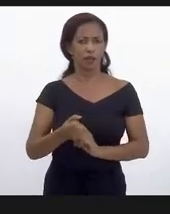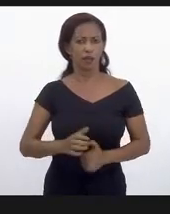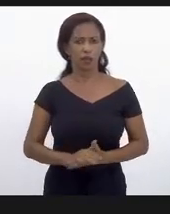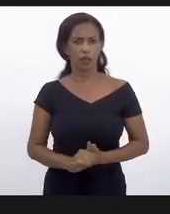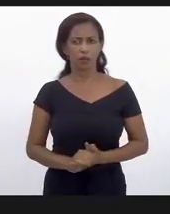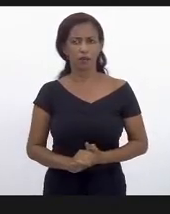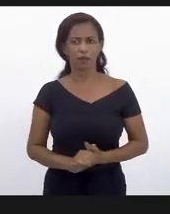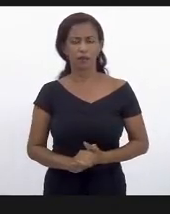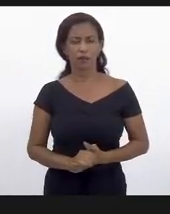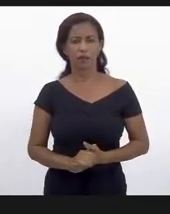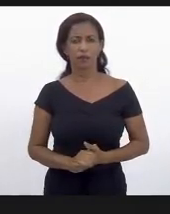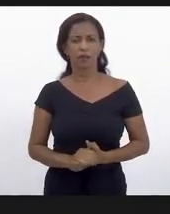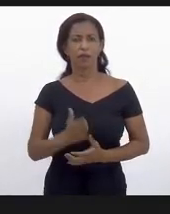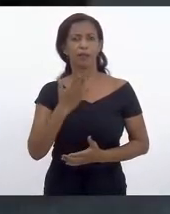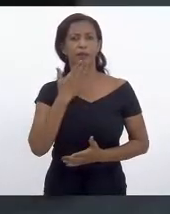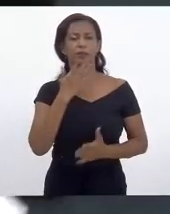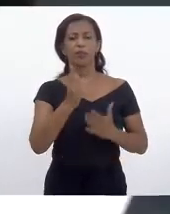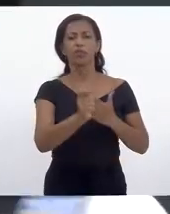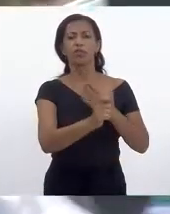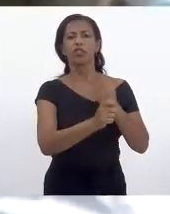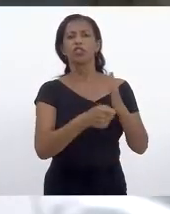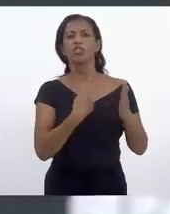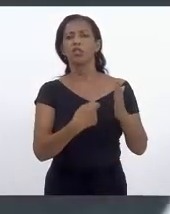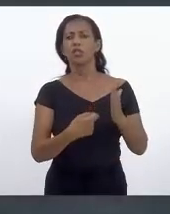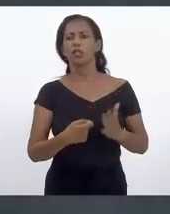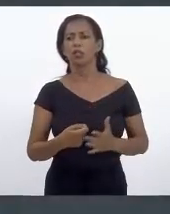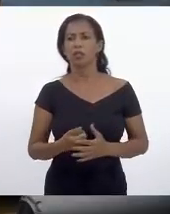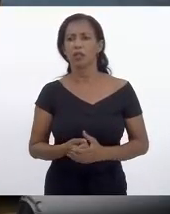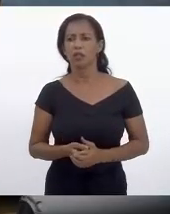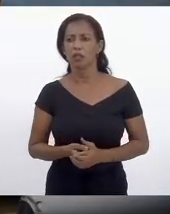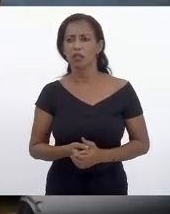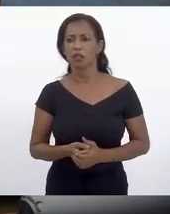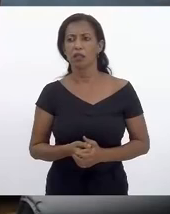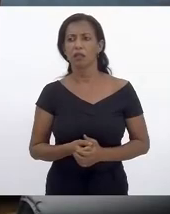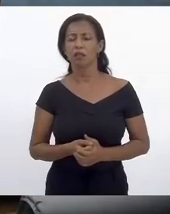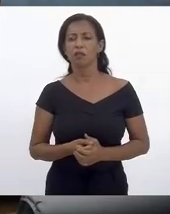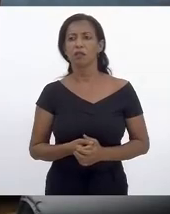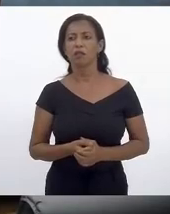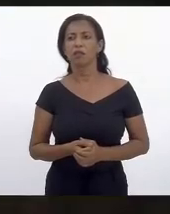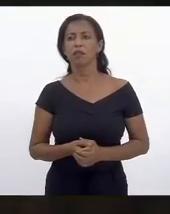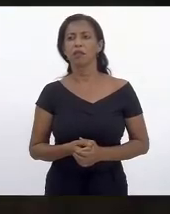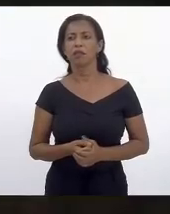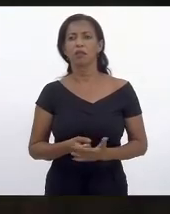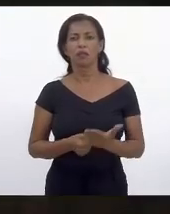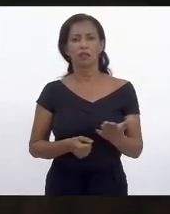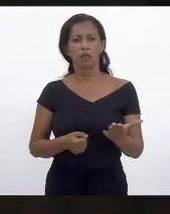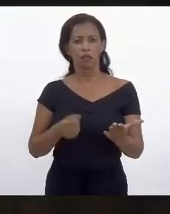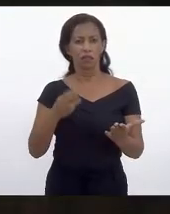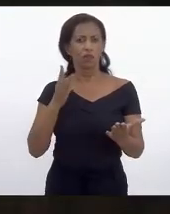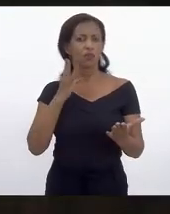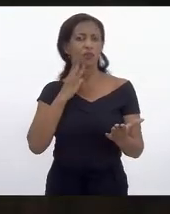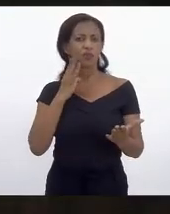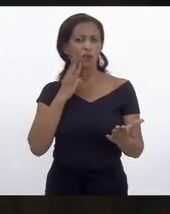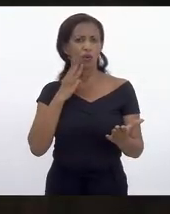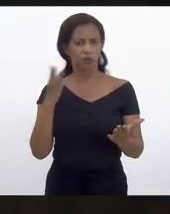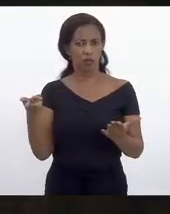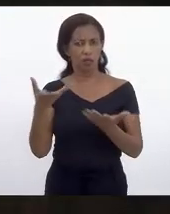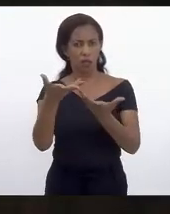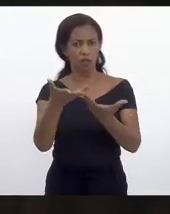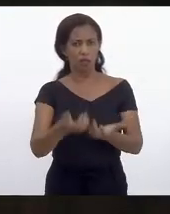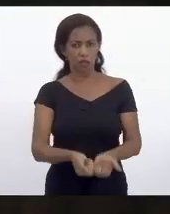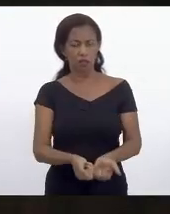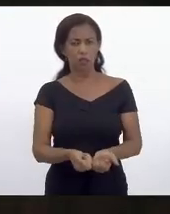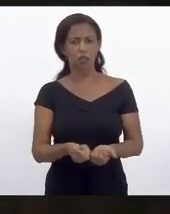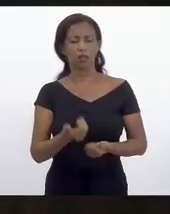Se possível, queria ser incluída como coautora. Deputada Dani, deputado Valdec está concedendo,